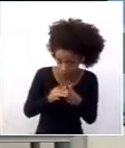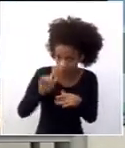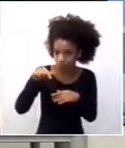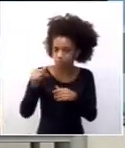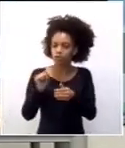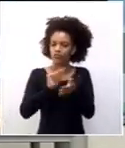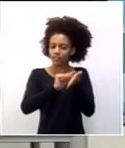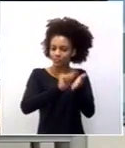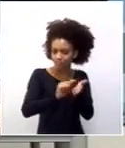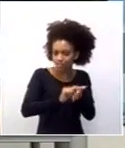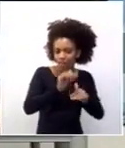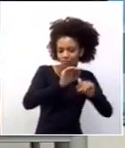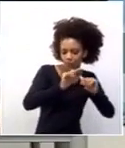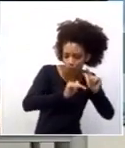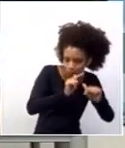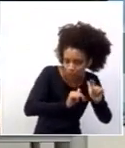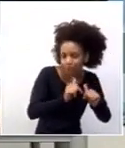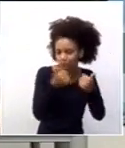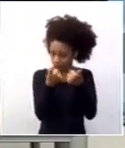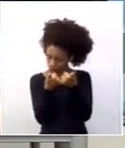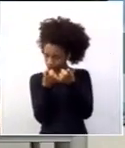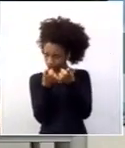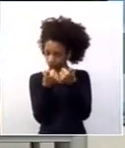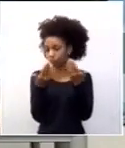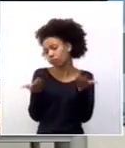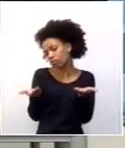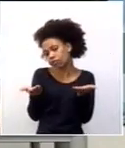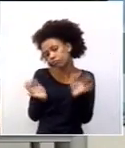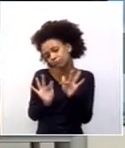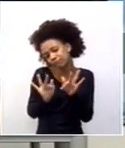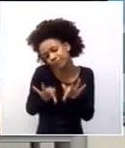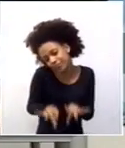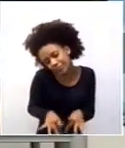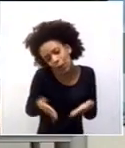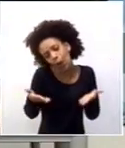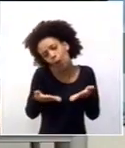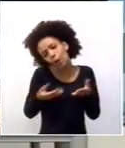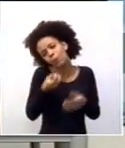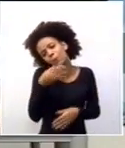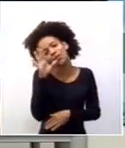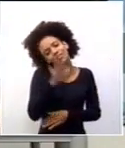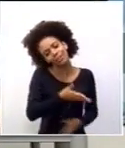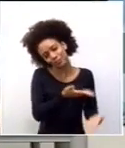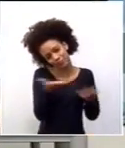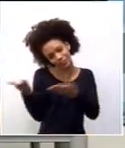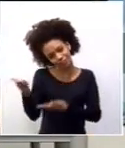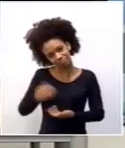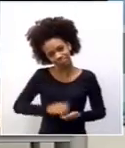lavam a louça, tá bom? E eu acho que encerramos por hoje, tá? Boa tarde.